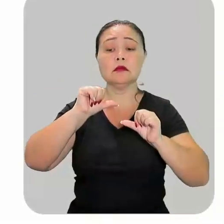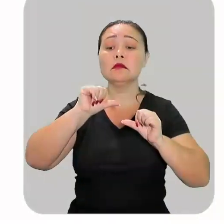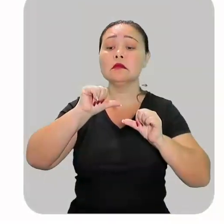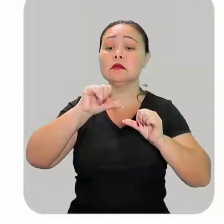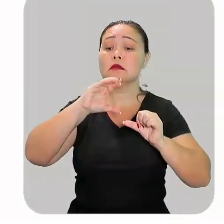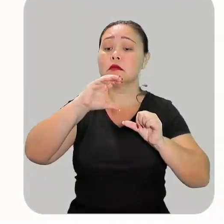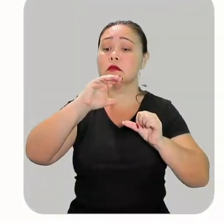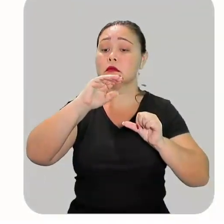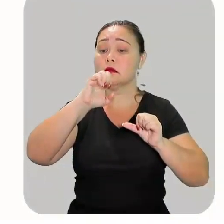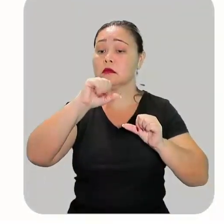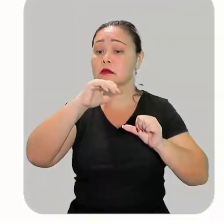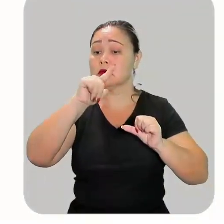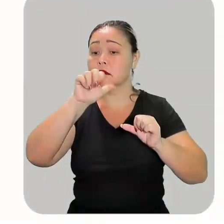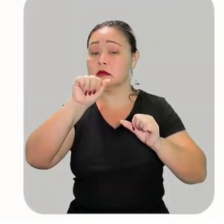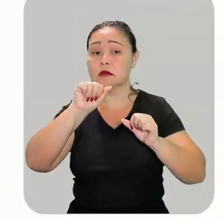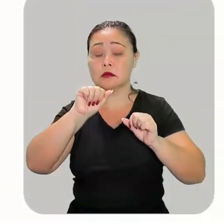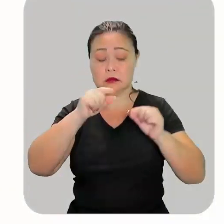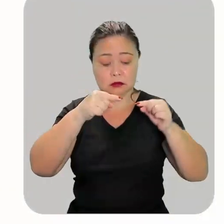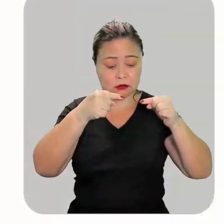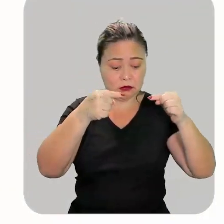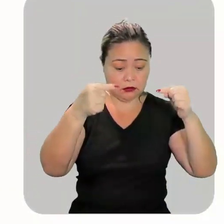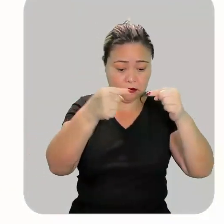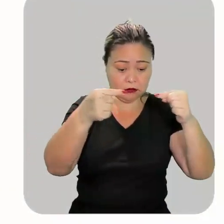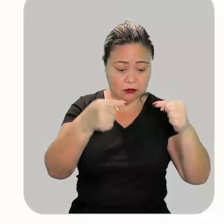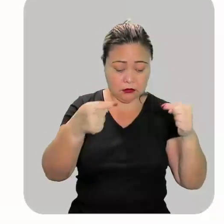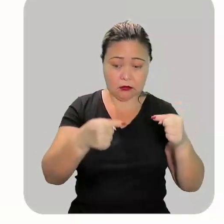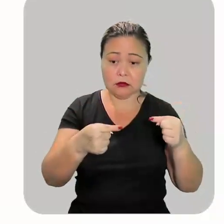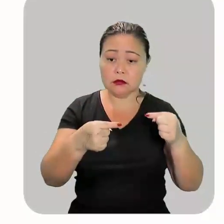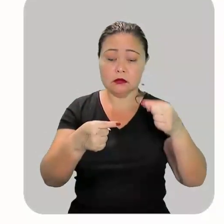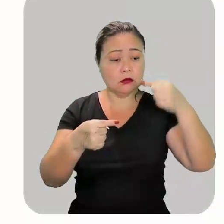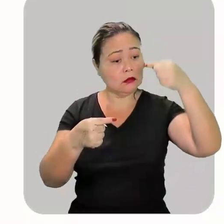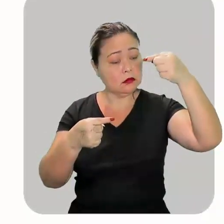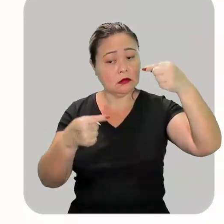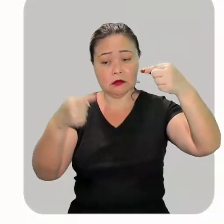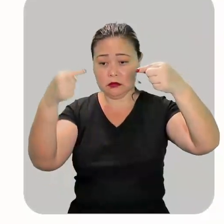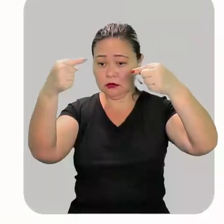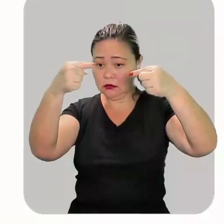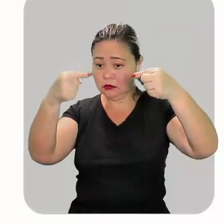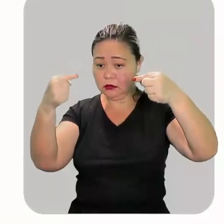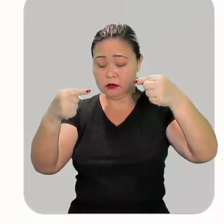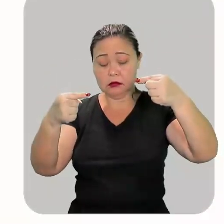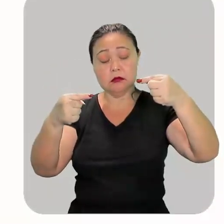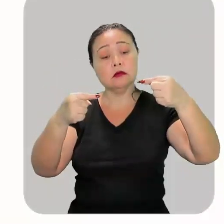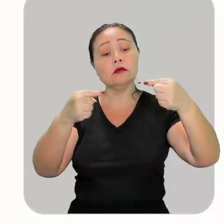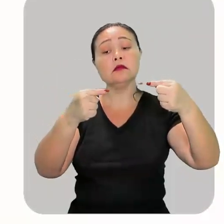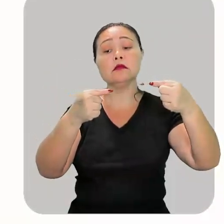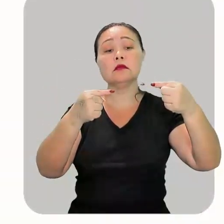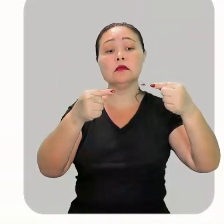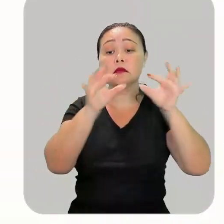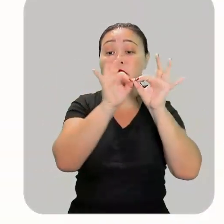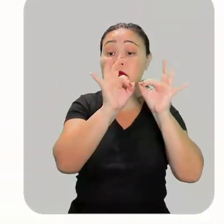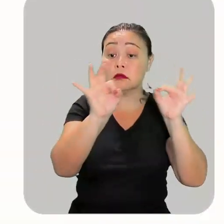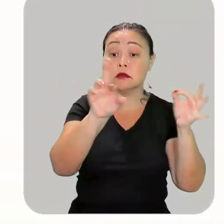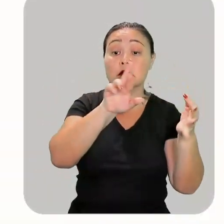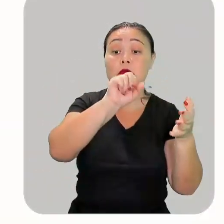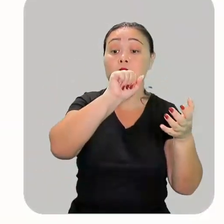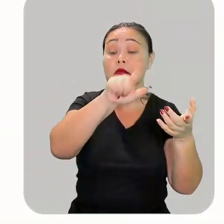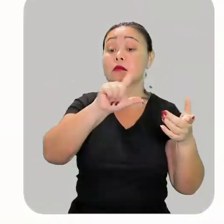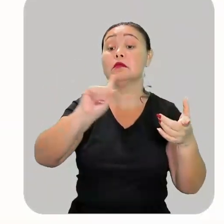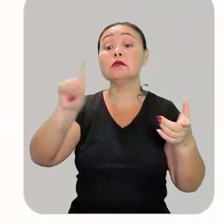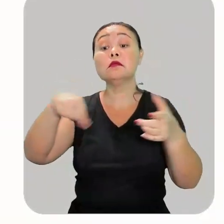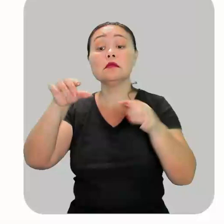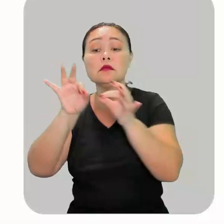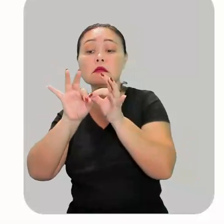escala é... Esse verdinho, não. A escala é a medida real pela medida